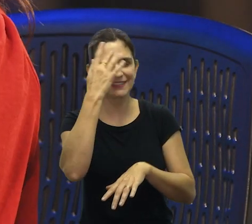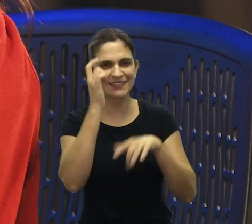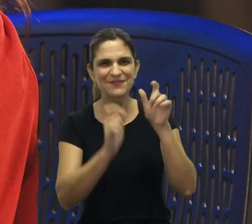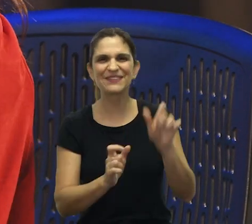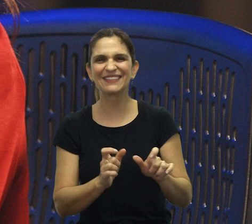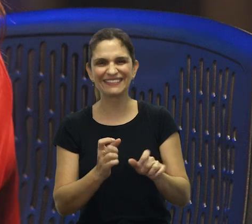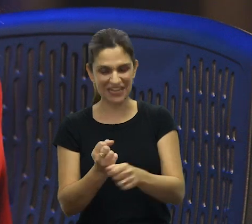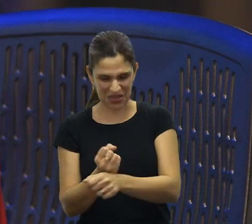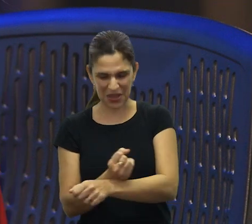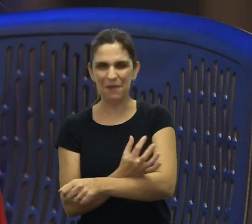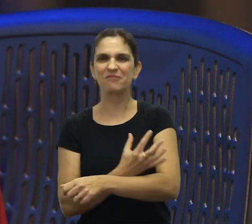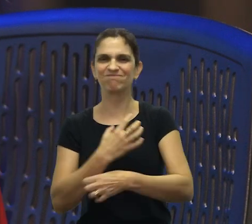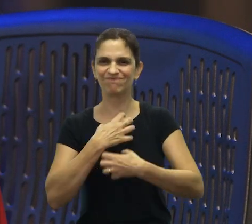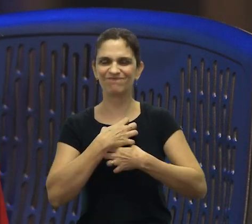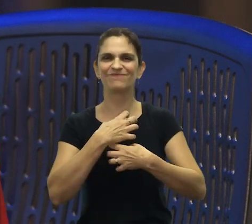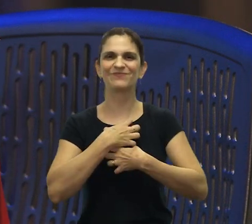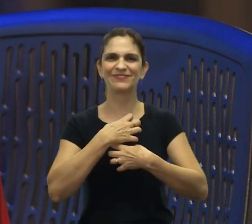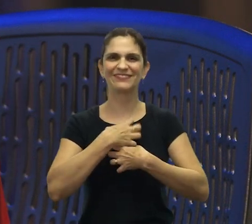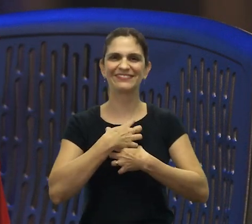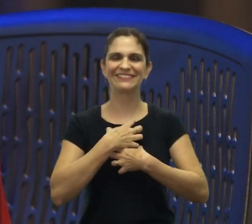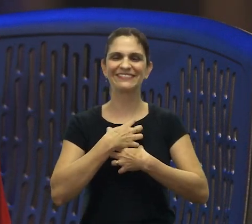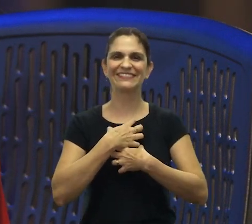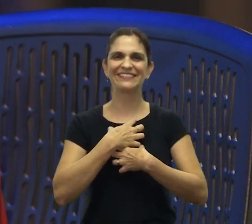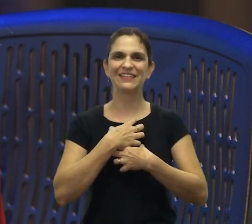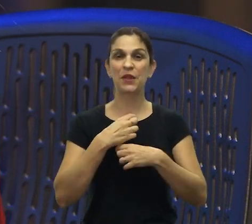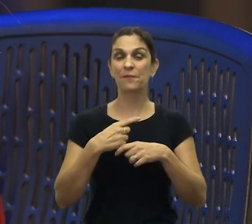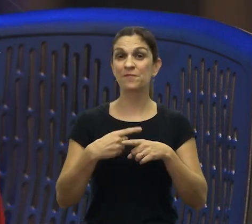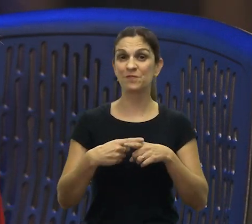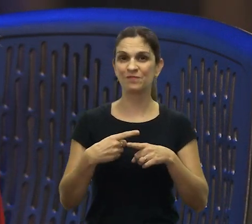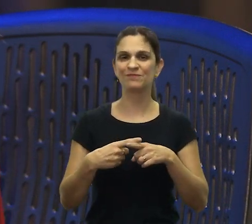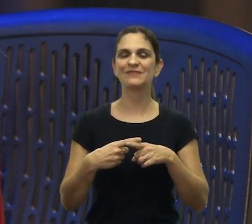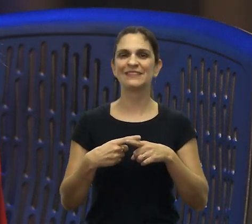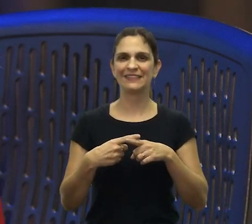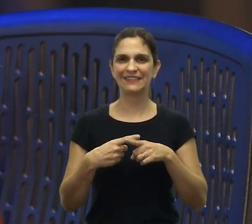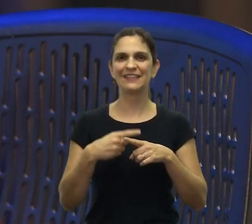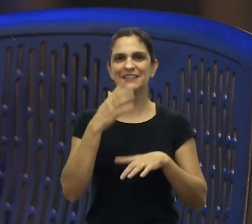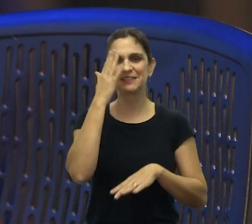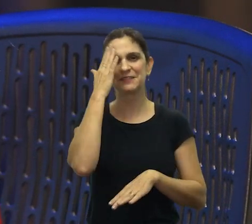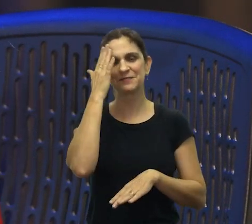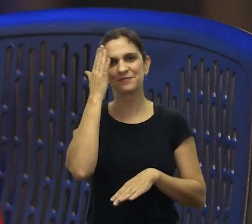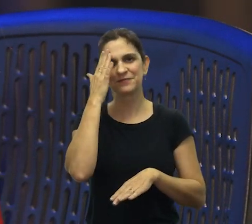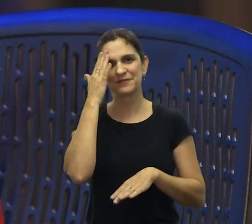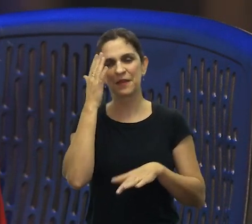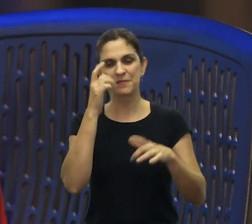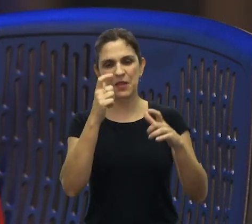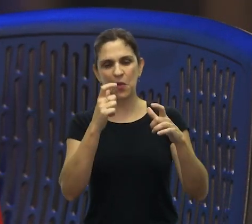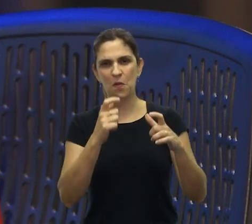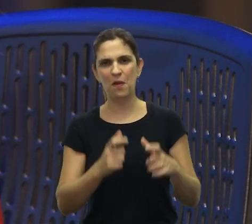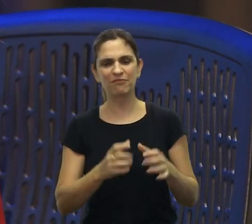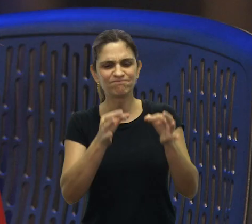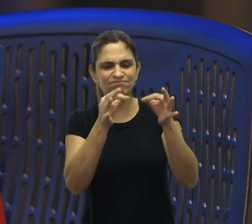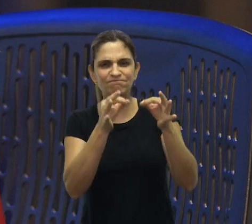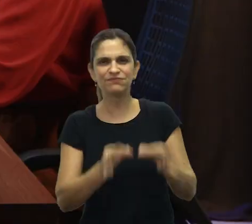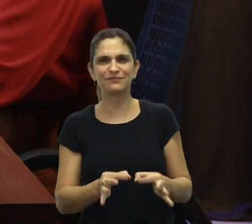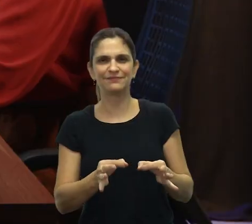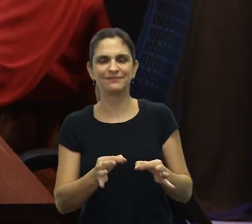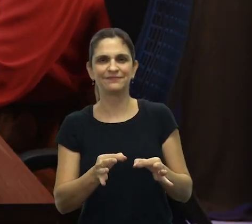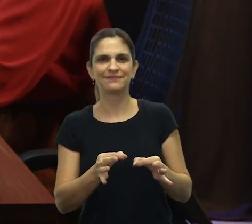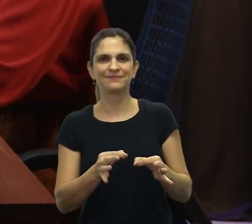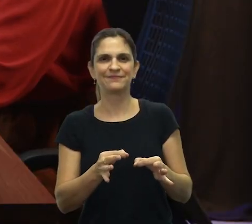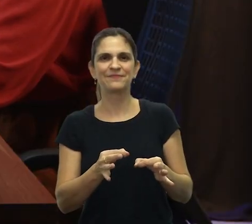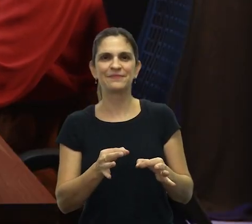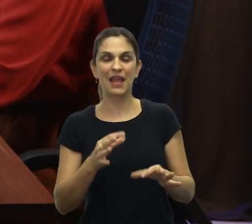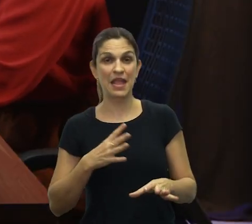Eu fiquei emocionada com você agora, emociona mesmo, porque realmente é um lugar que deu certo.